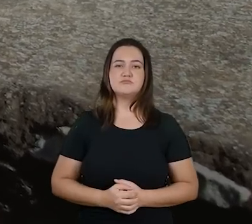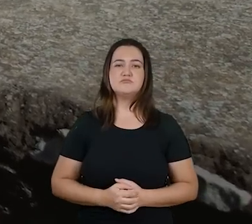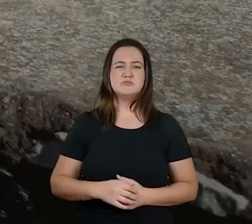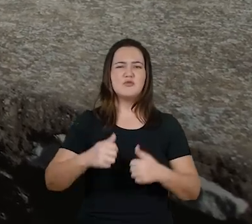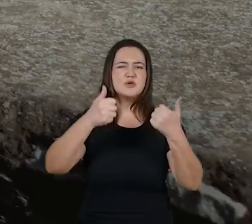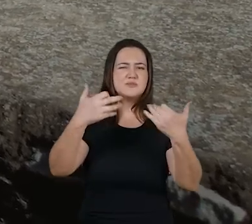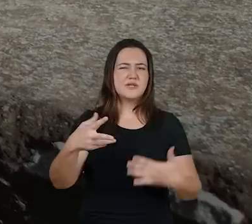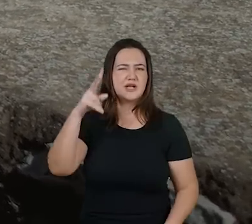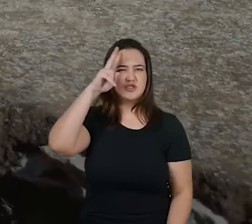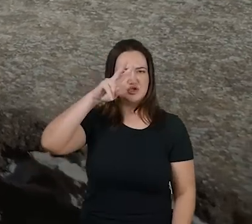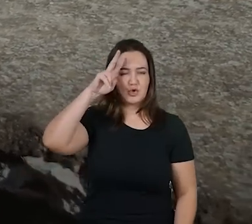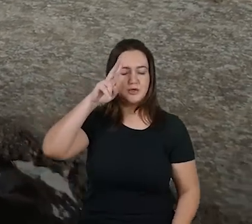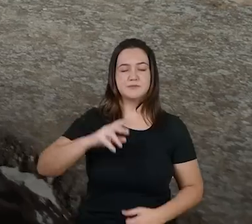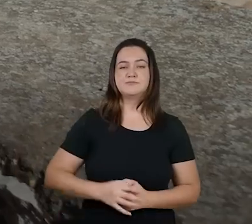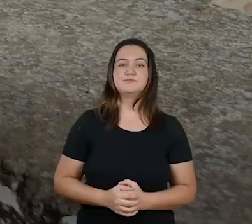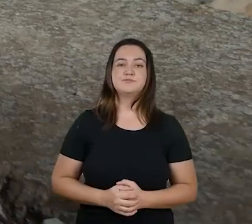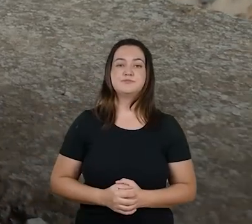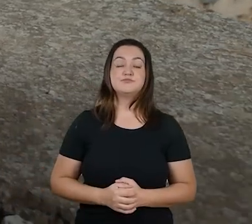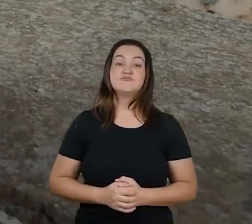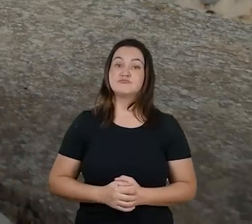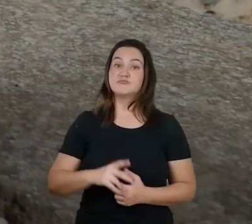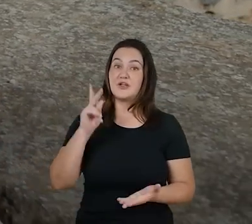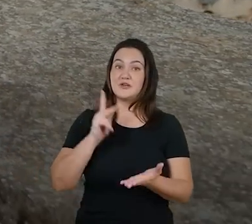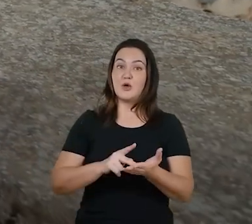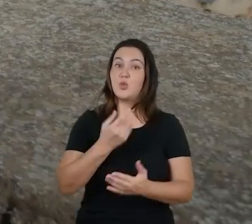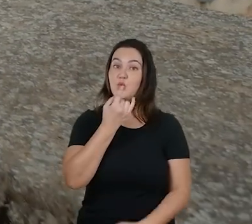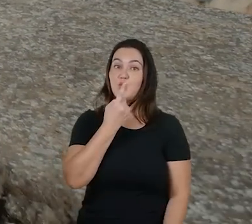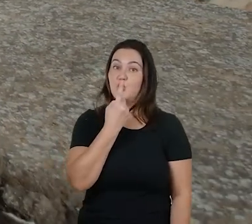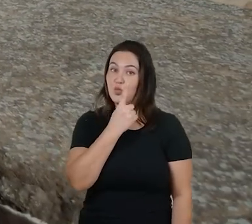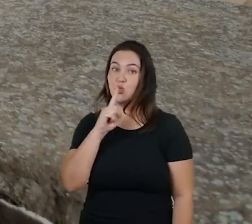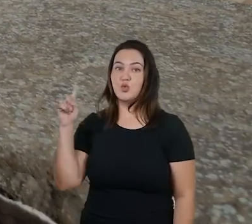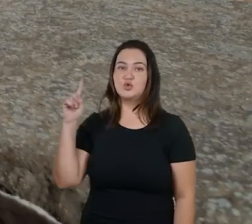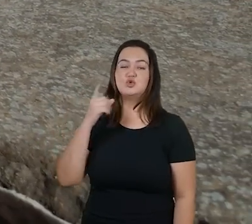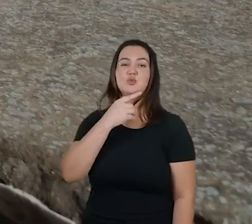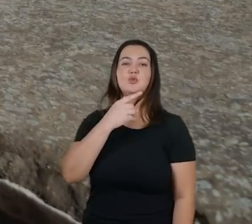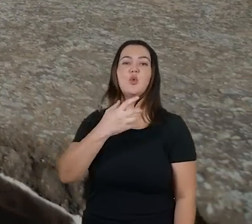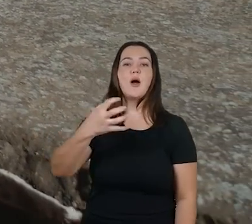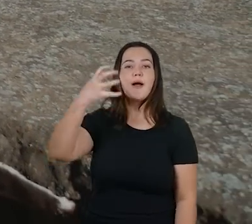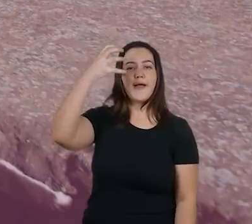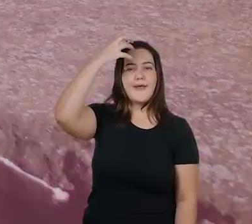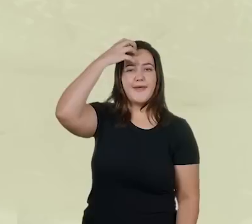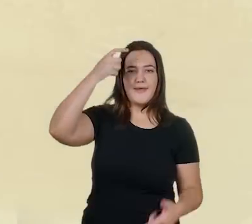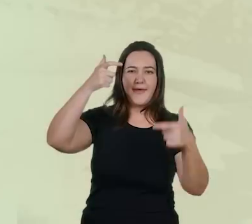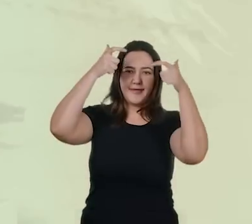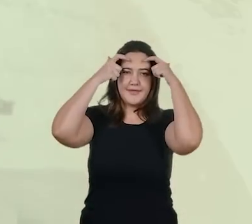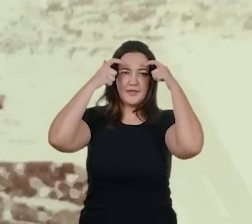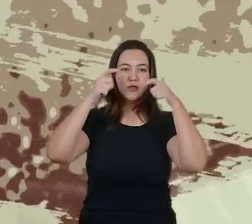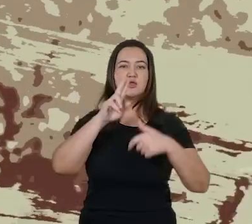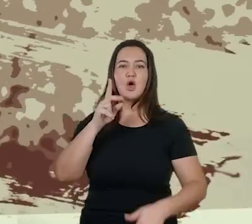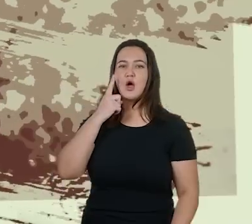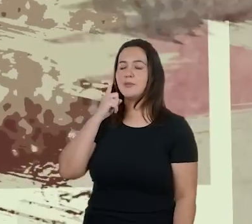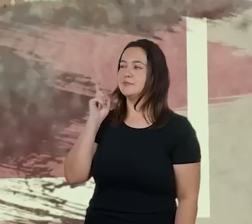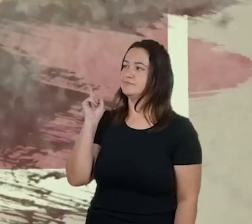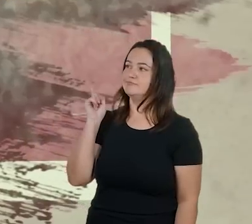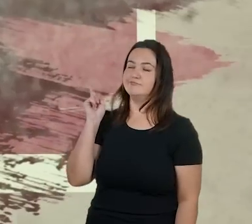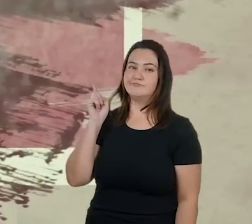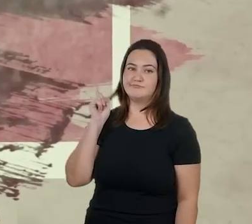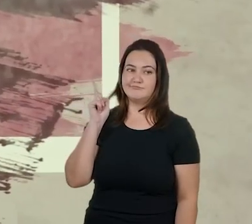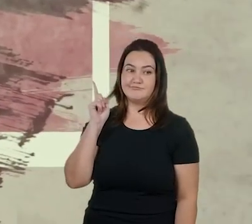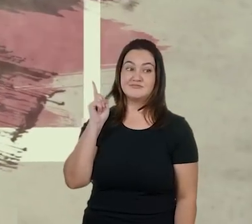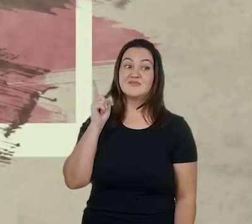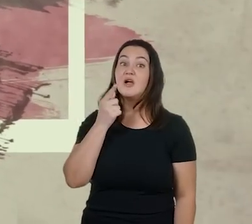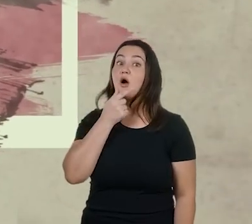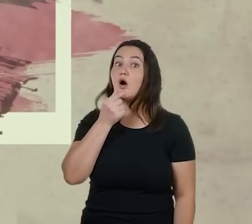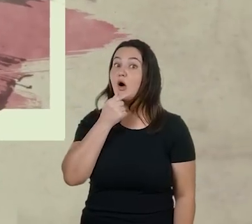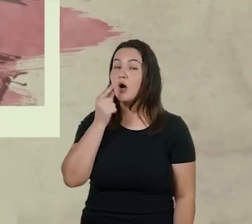a.C. Eu vou contar essa história para você. Na verdade, o último rei daqui foi o rei Cresso. E esse rei, ele